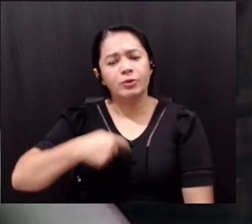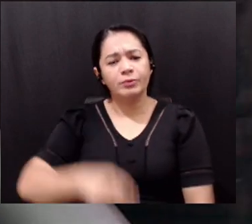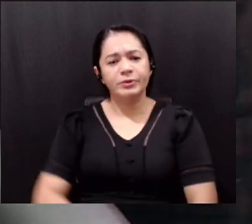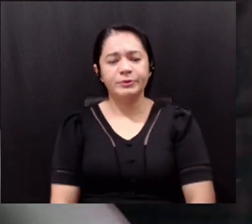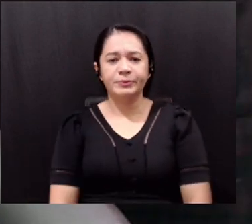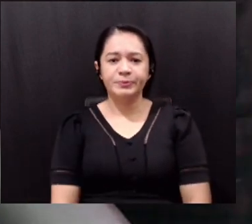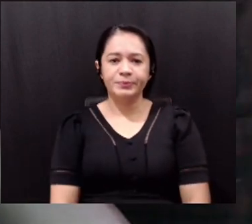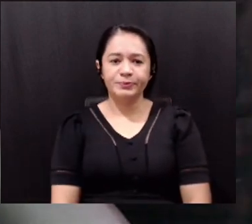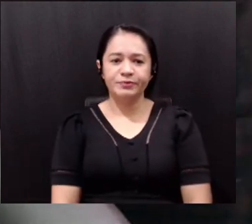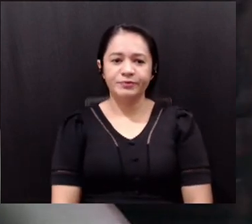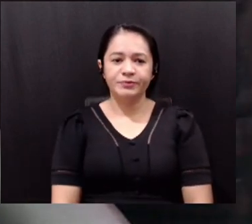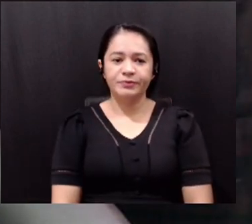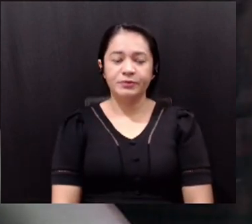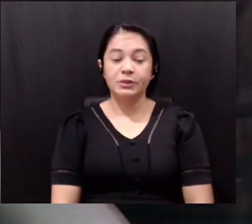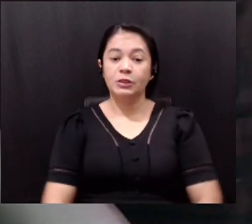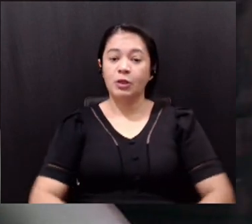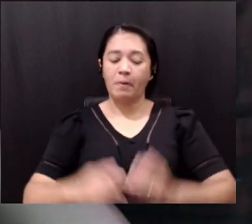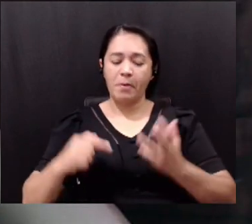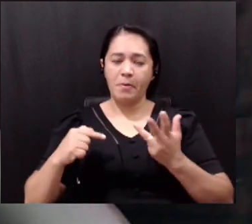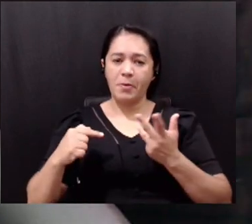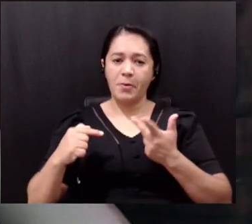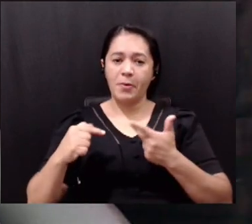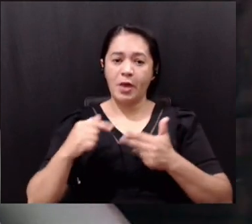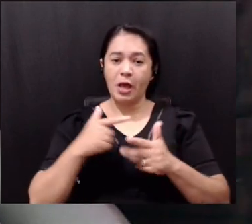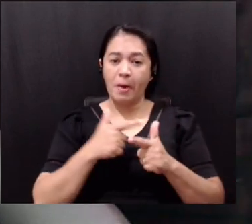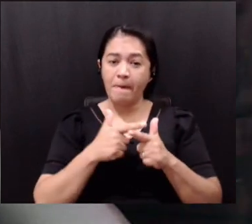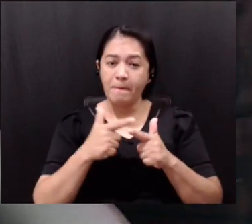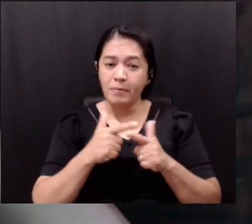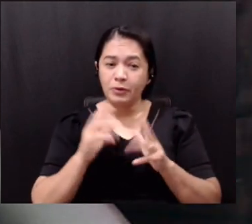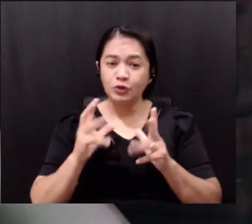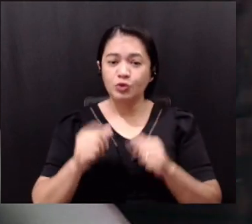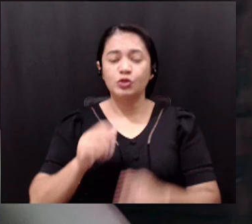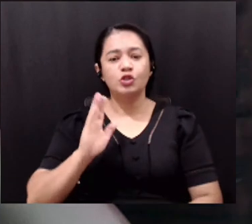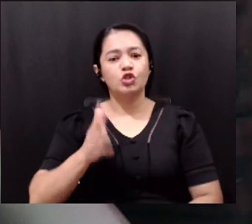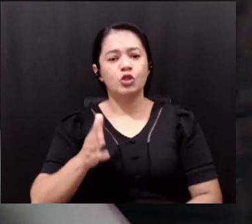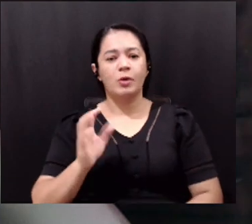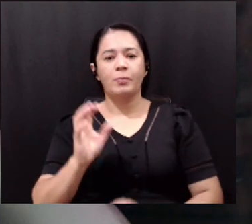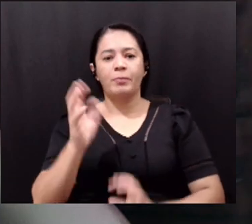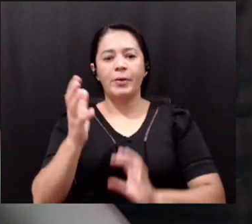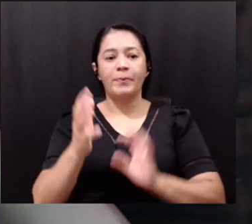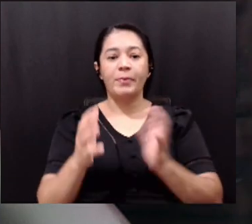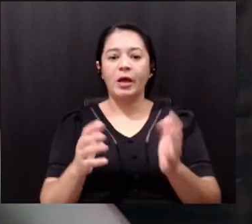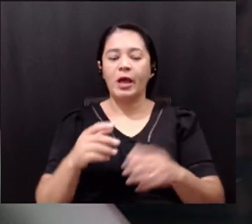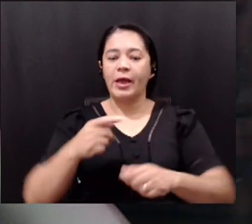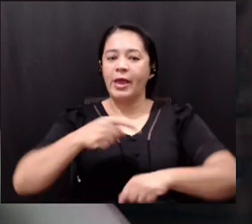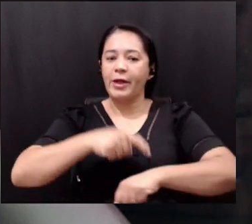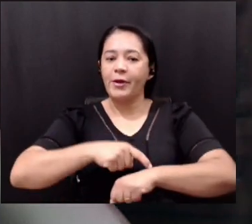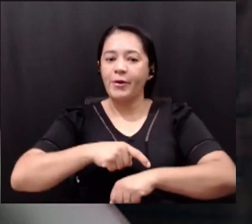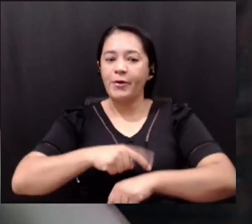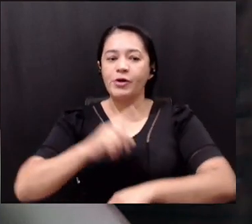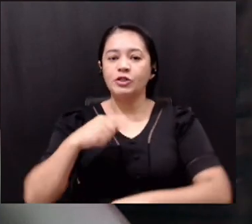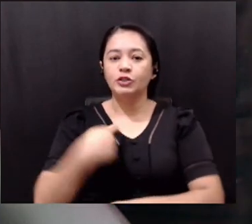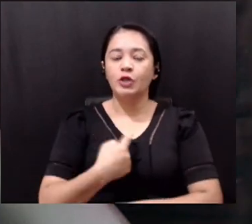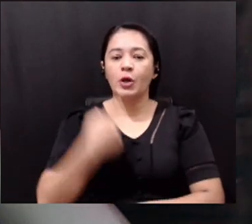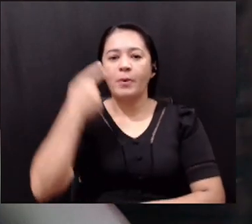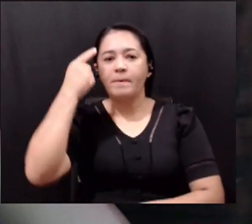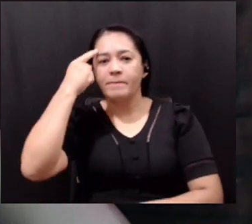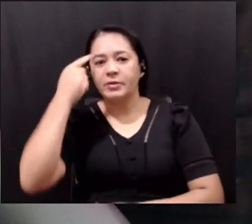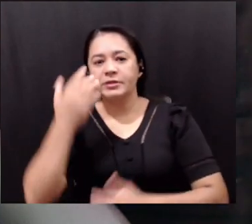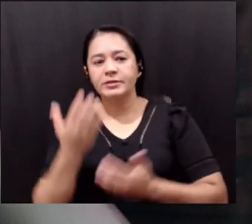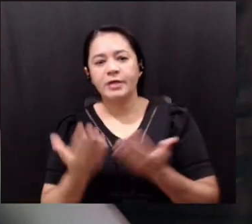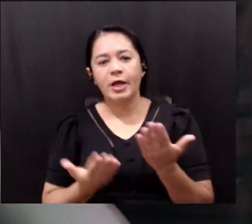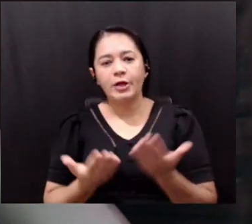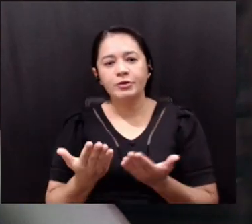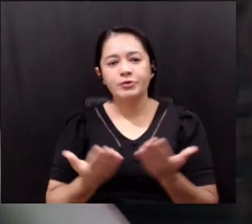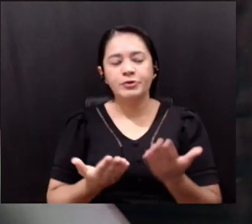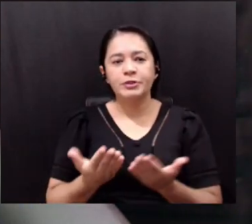esses problemas, eles já ocorreram. E aí é hora da gente pensar num tratamento, numa possibilidade de